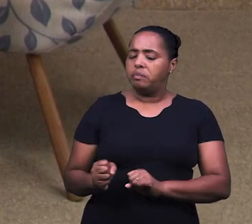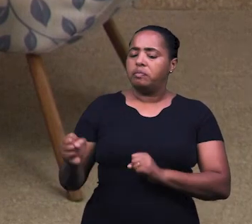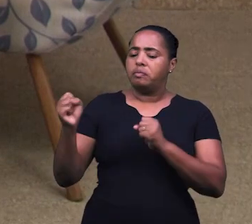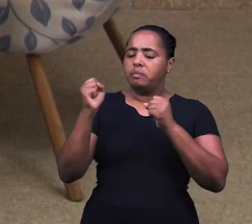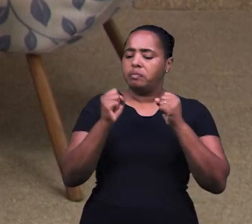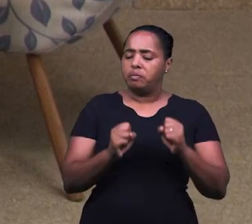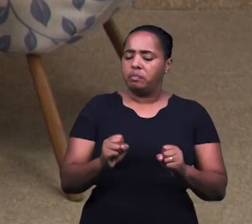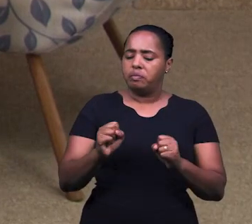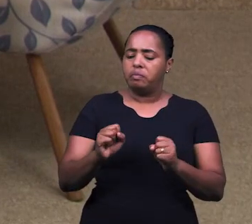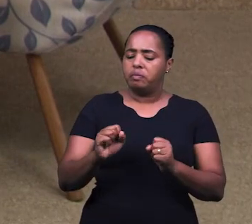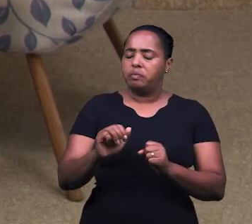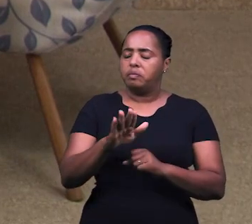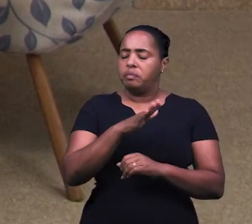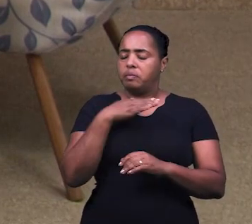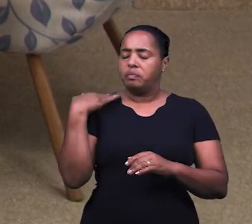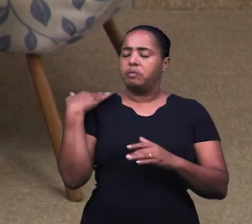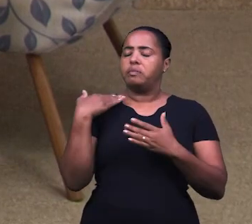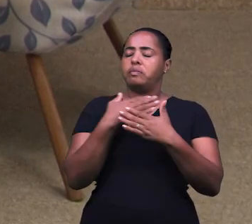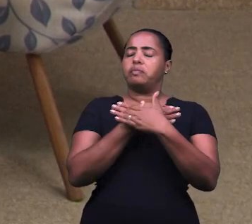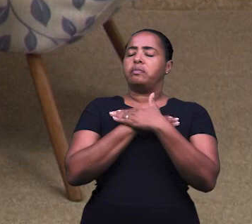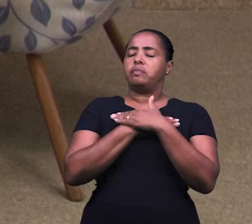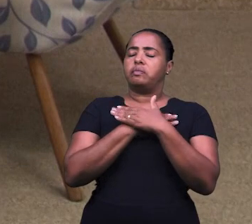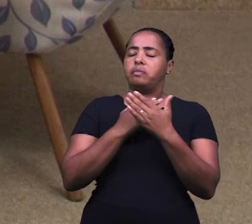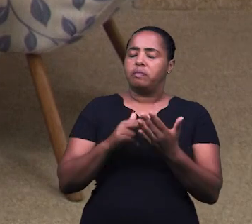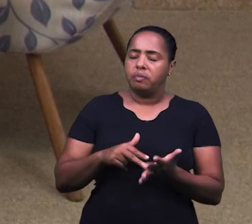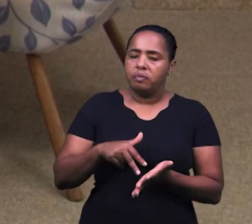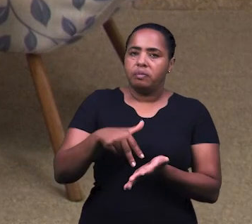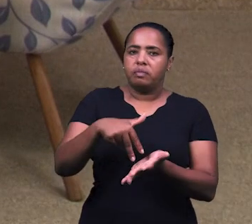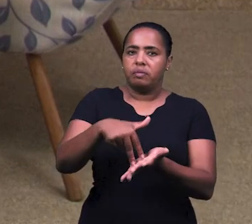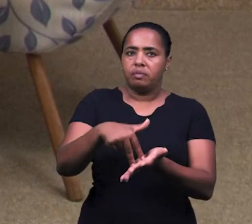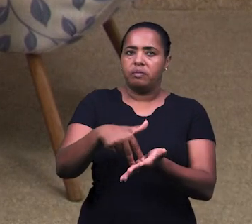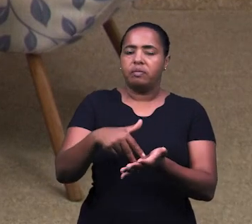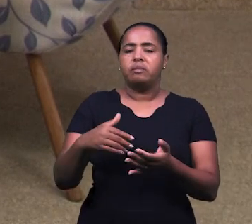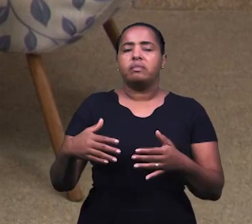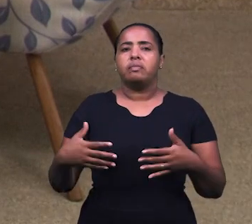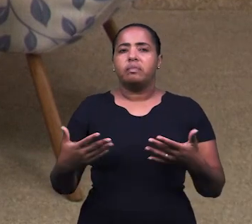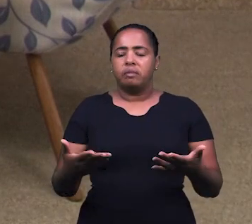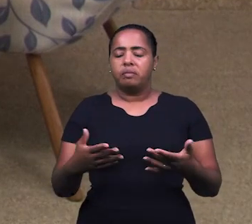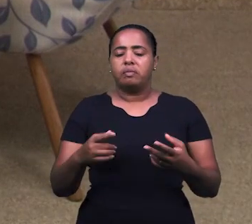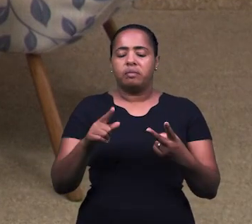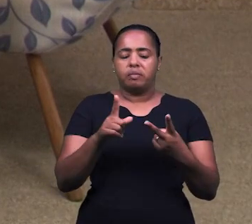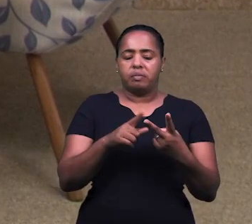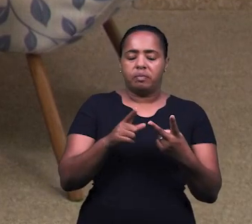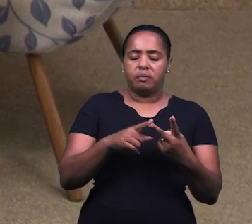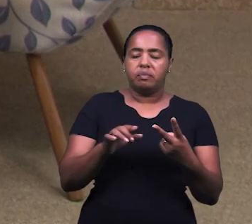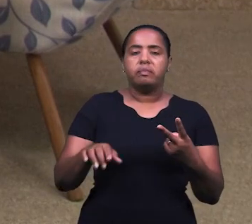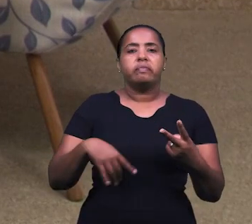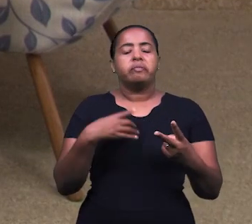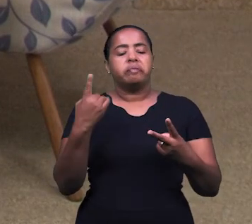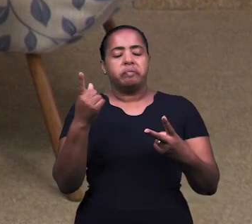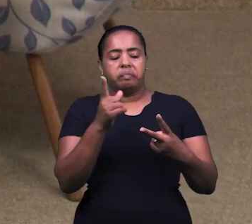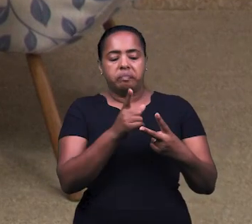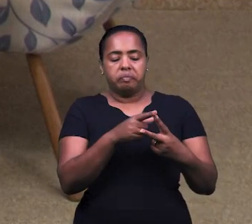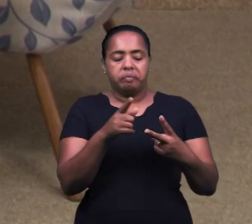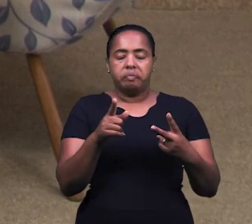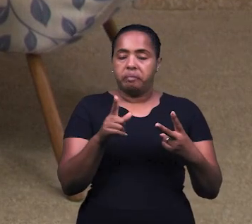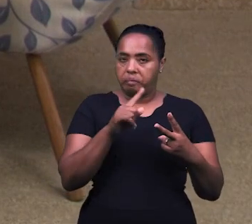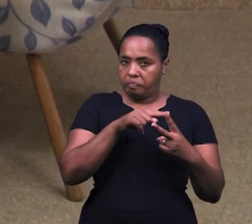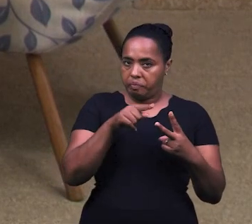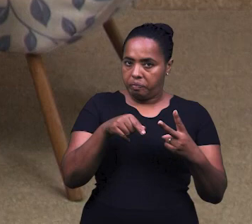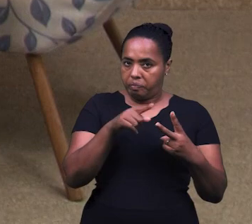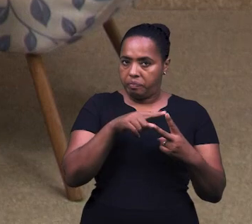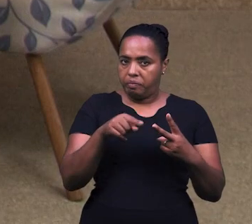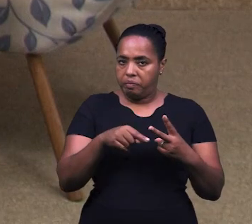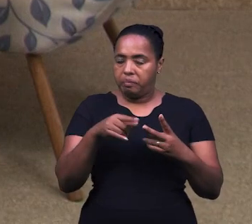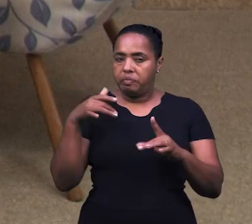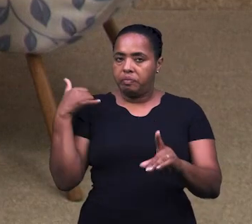poderoso para dos mortos ressuscitar. Então nós podemos ver que a contribuição das nossas irmãs, tanto a irmã Genilda como a irmã Ana